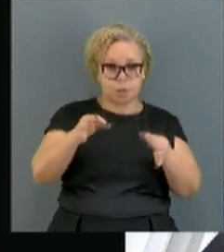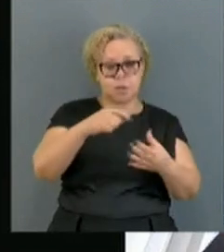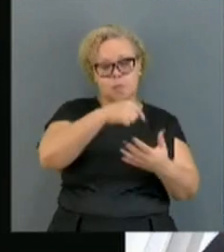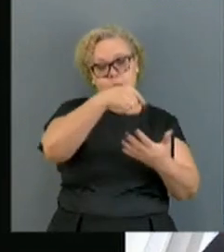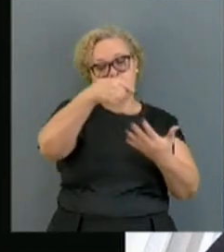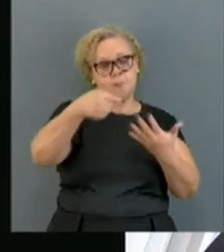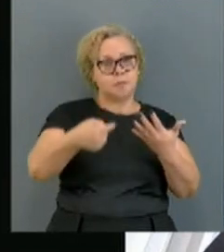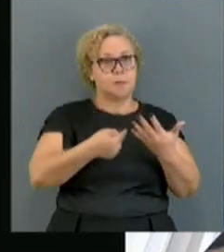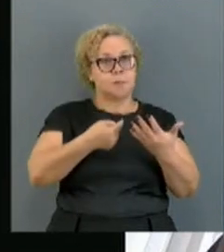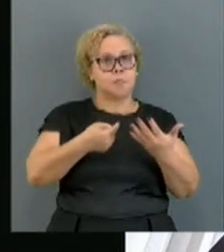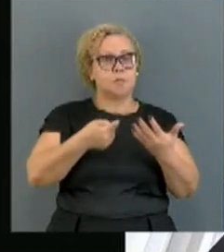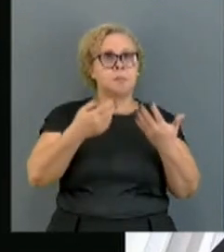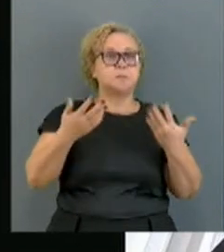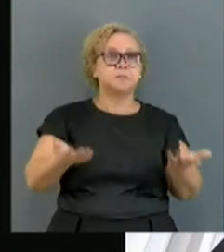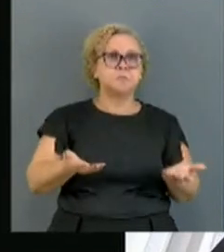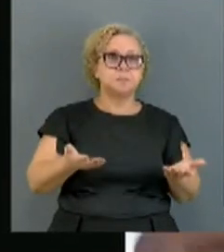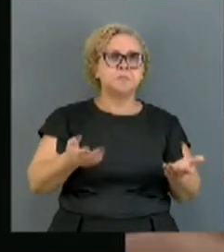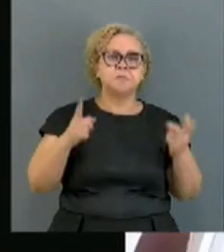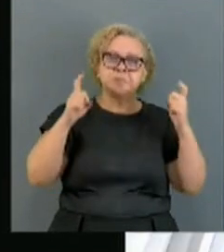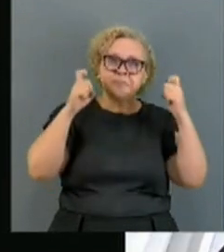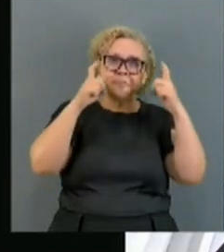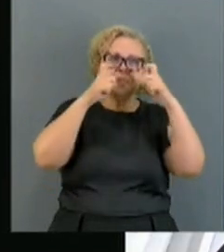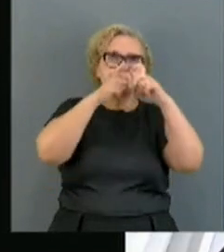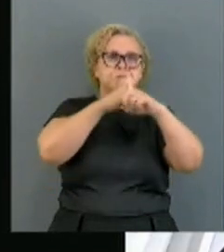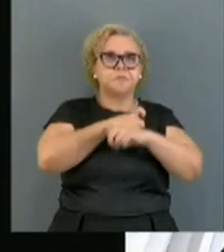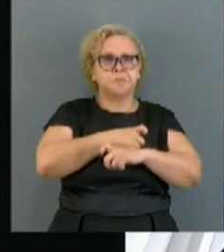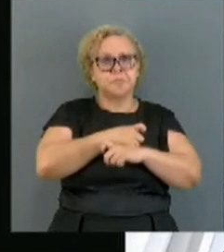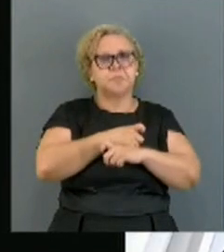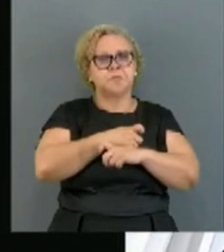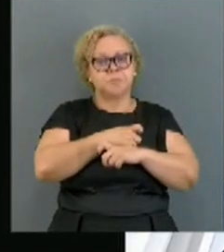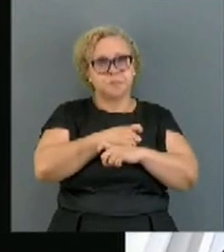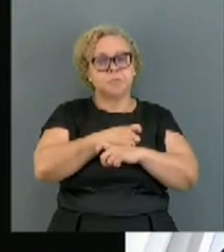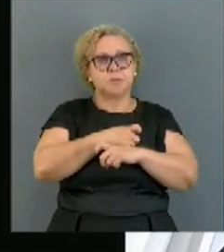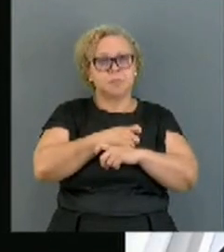o quão custoso, difícil e variável pode ser esse processo.